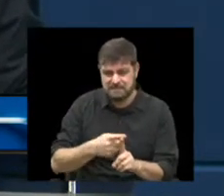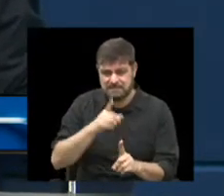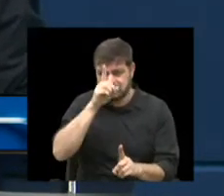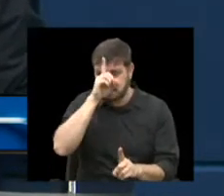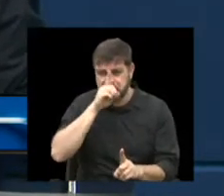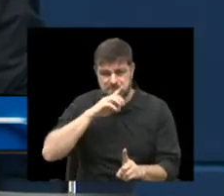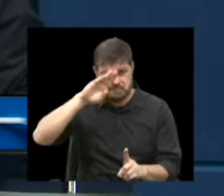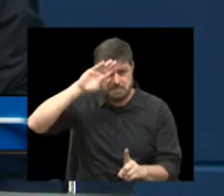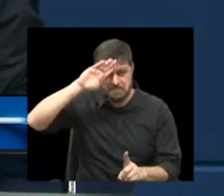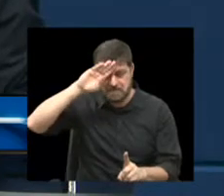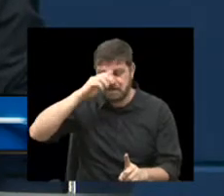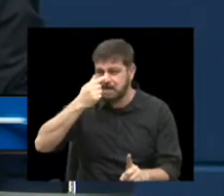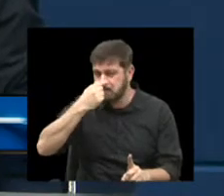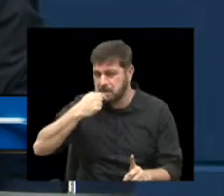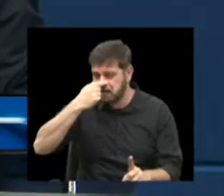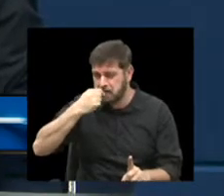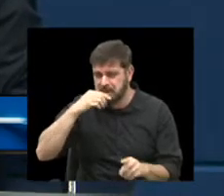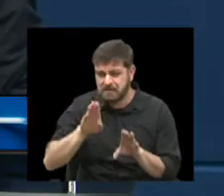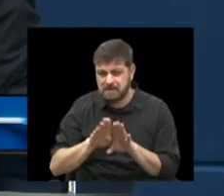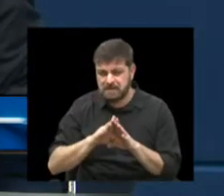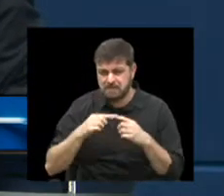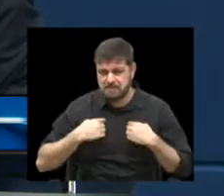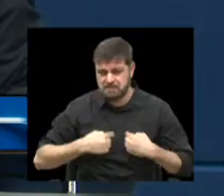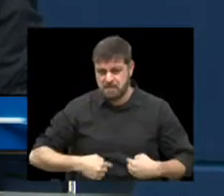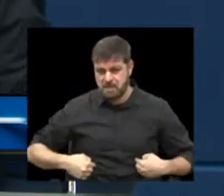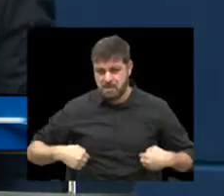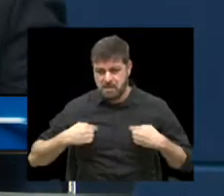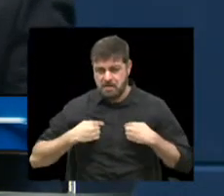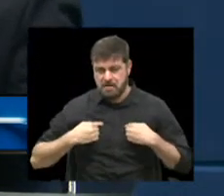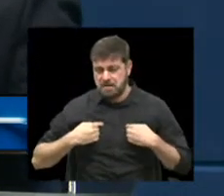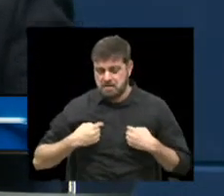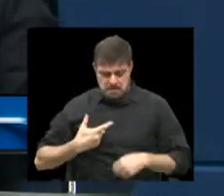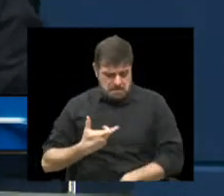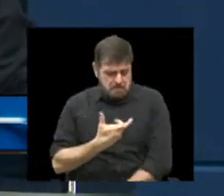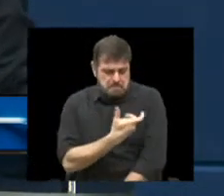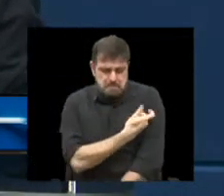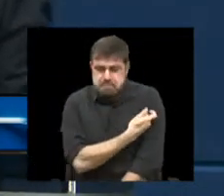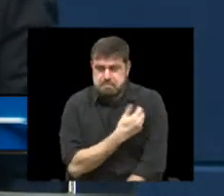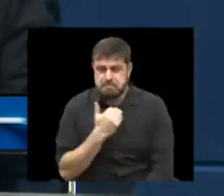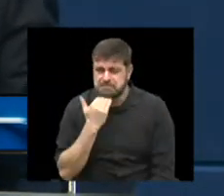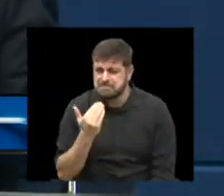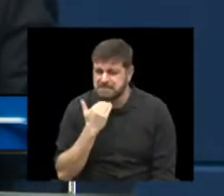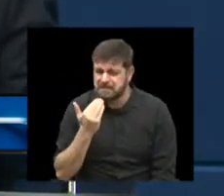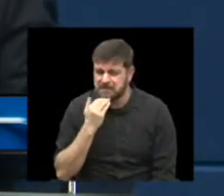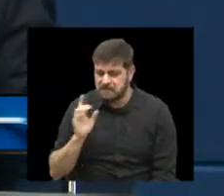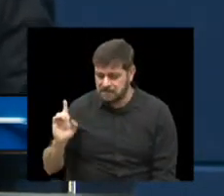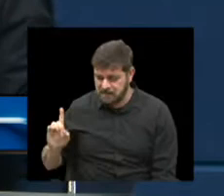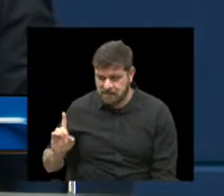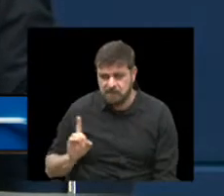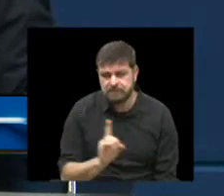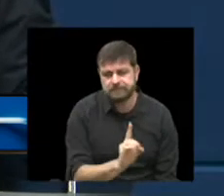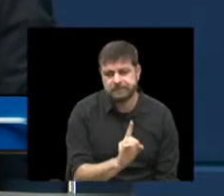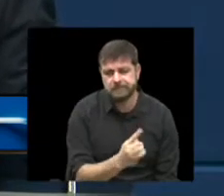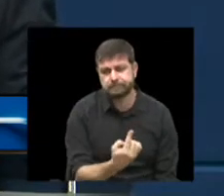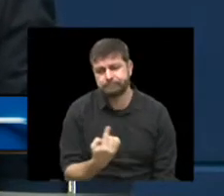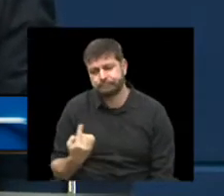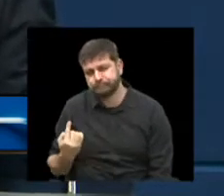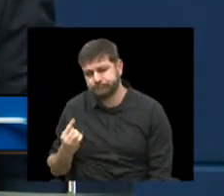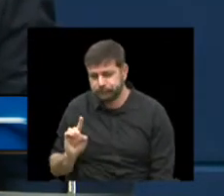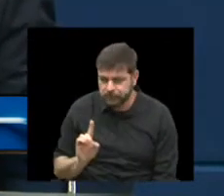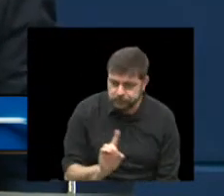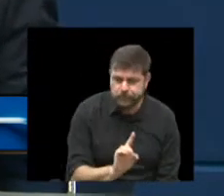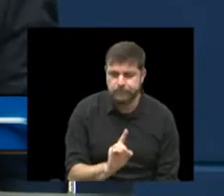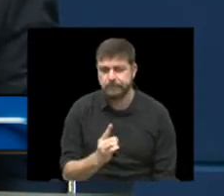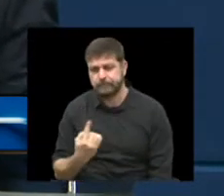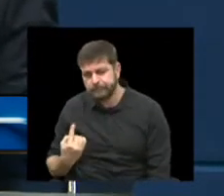amarela, gripe e pneumococos. Ela disse ter ido ao CS Santa Odila por várias vezes. Uma hora